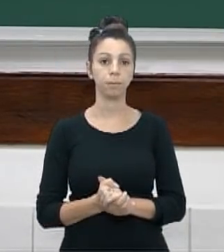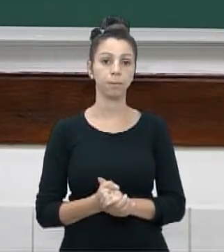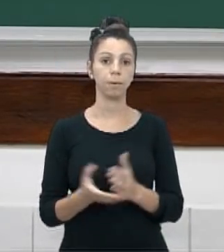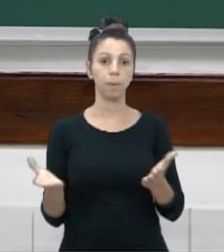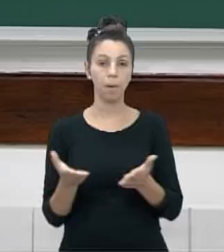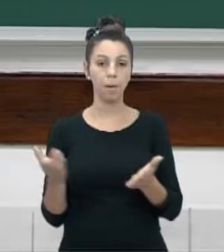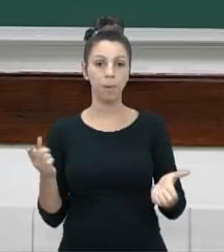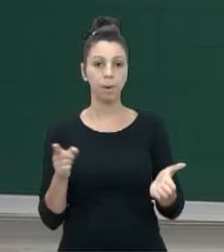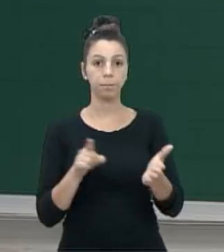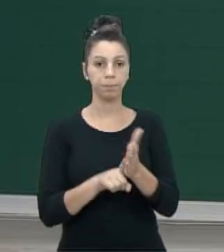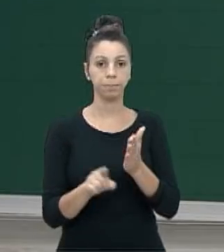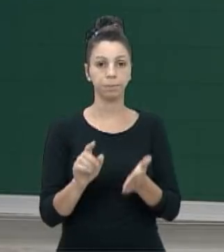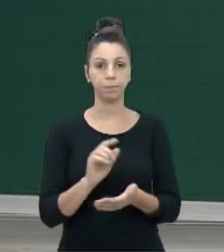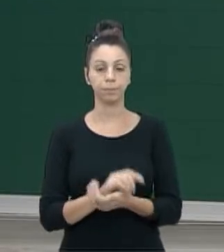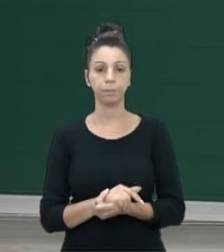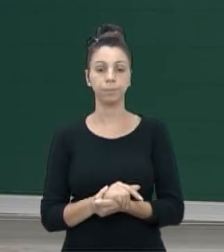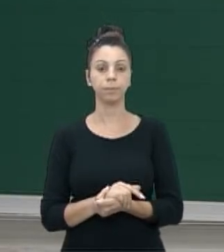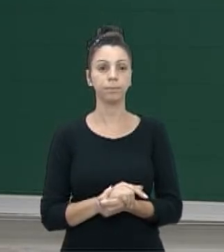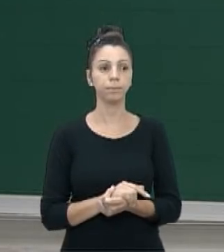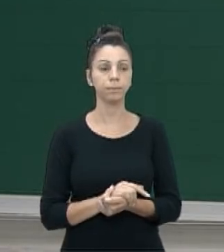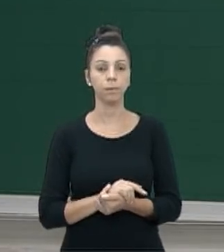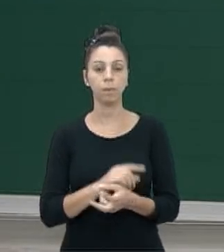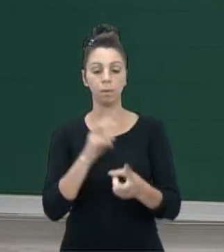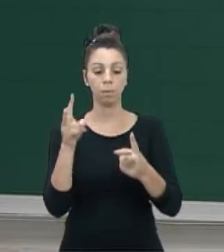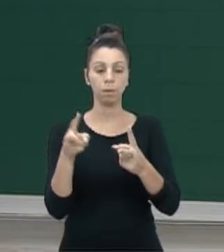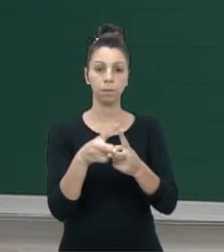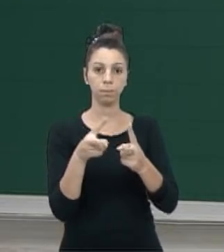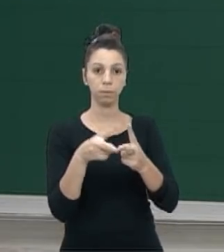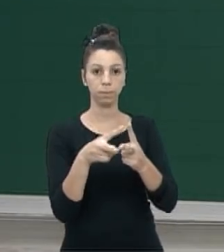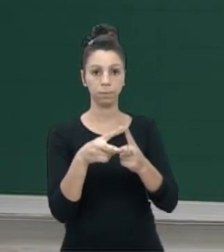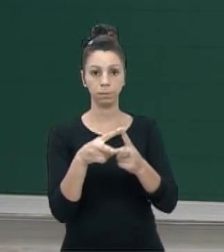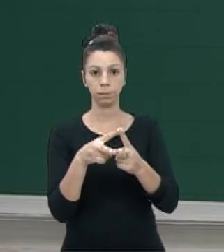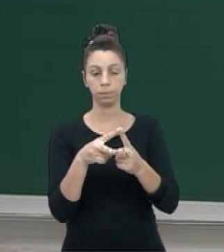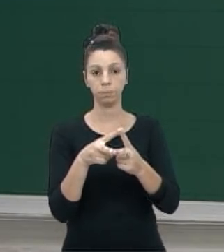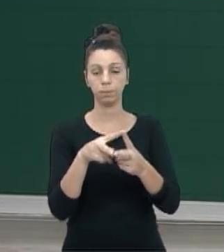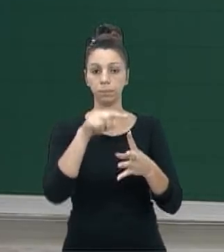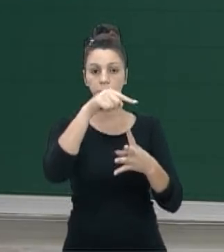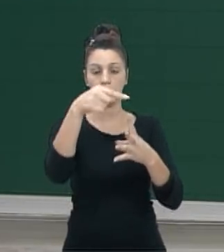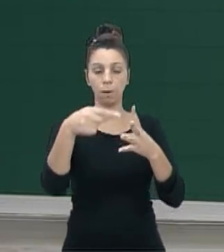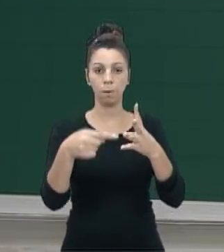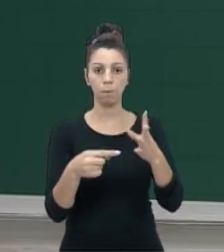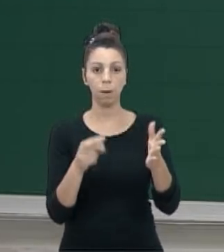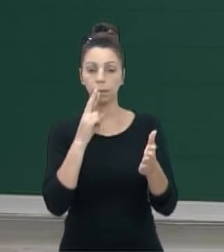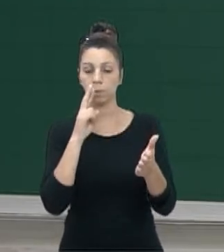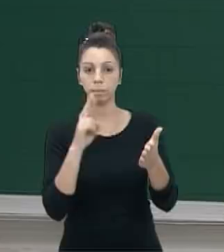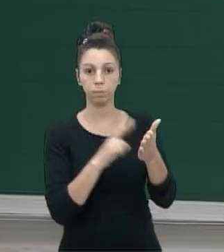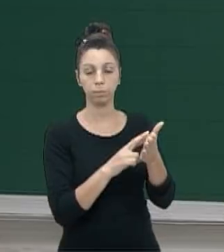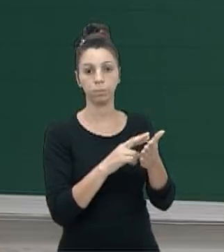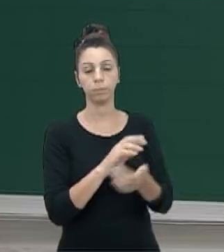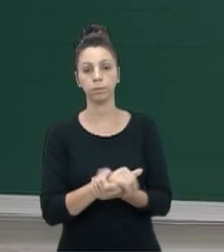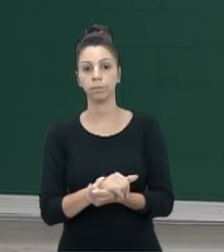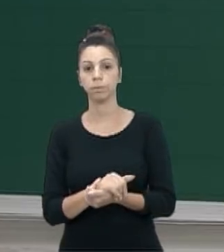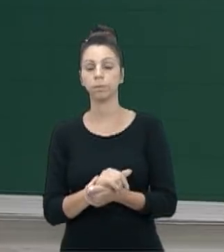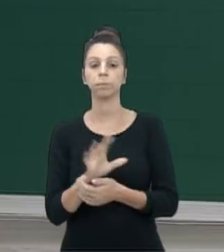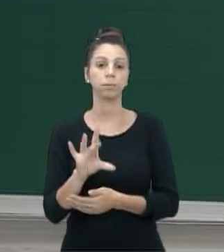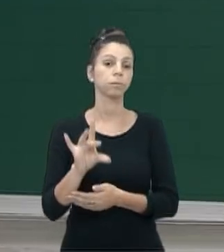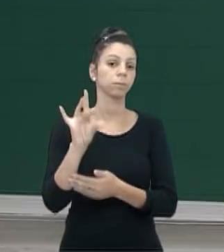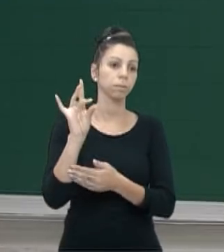um quiz, né? Eu trouxe aqui mais 2 exercícios com 4 alternativas para vocês, né? Questões objetivas de múltipla